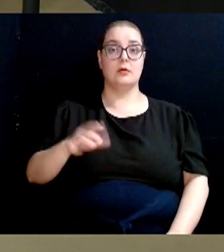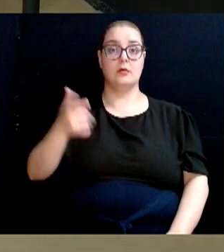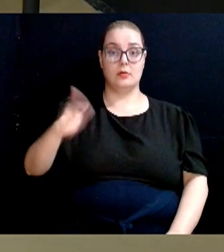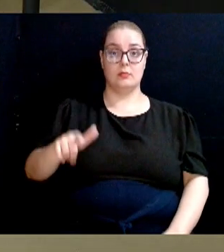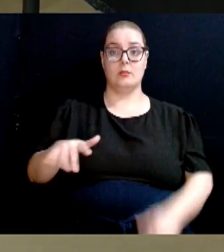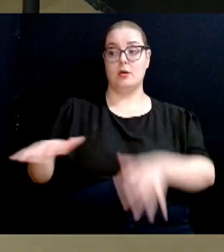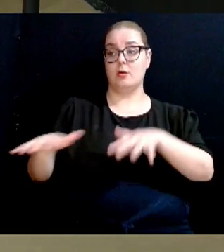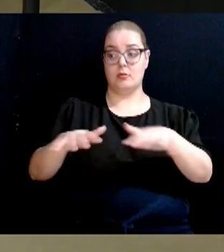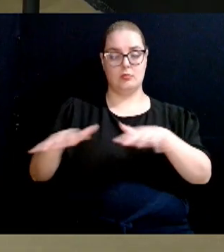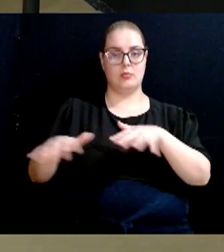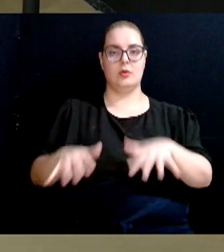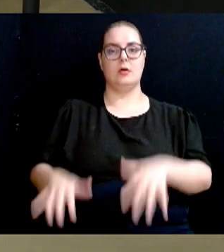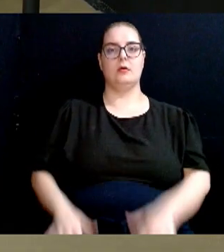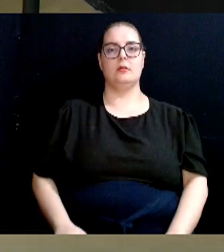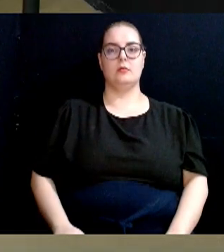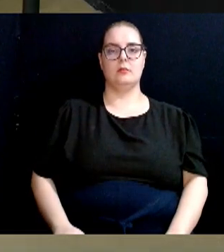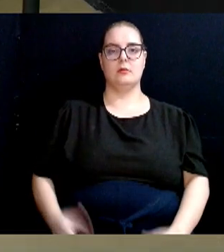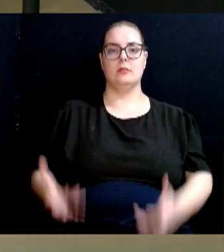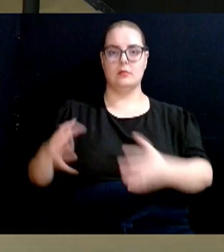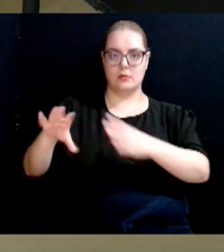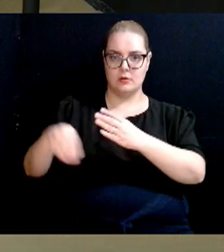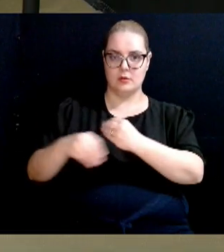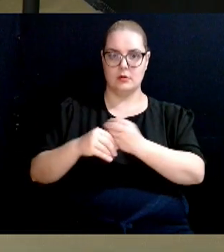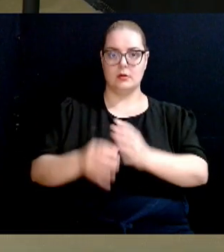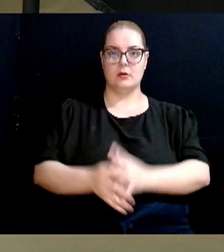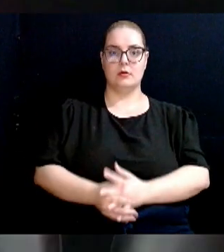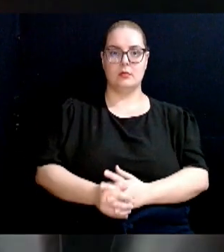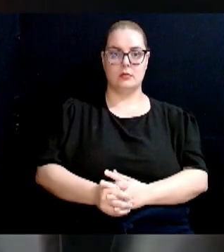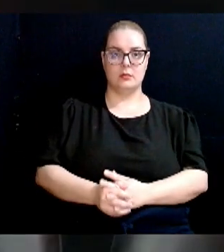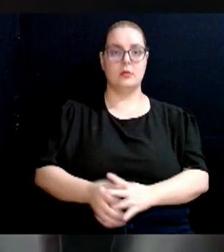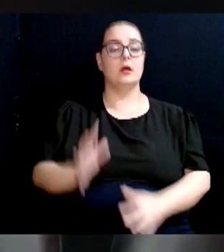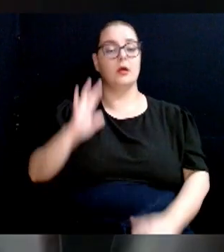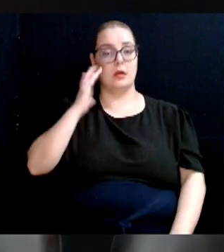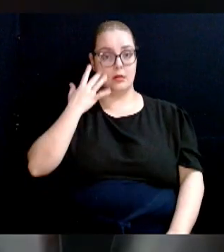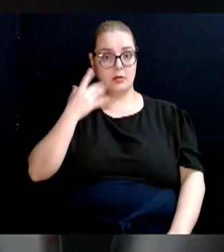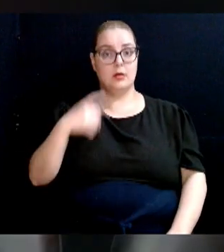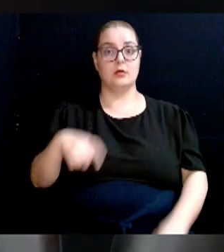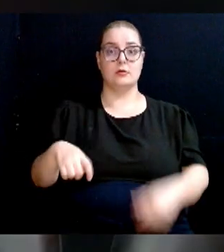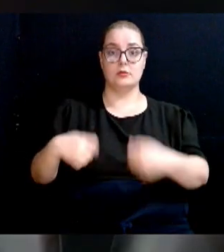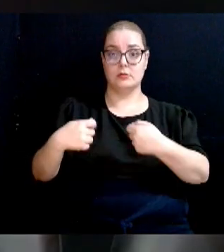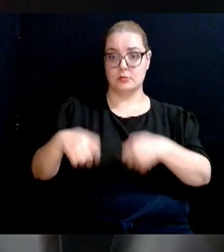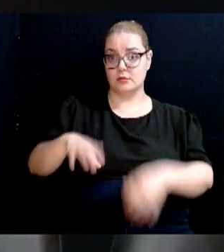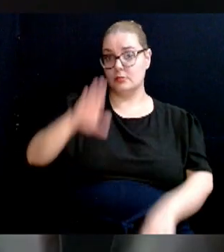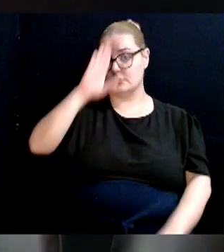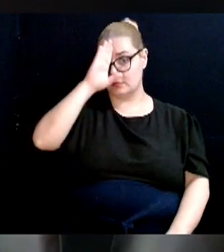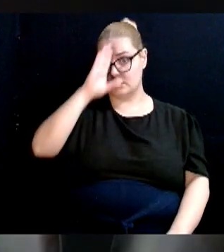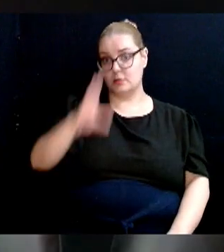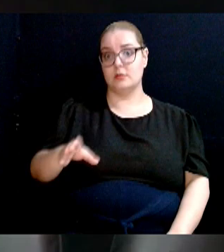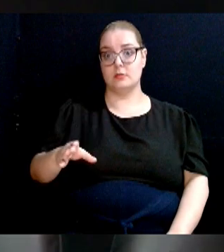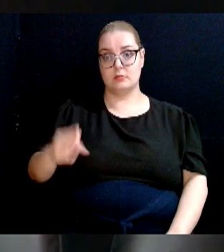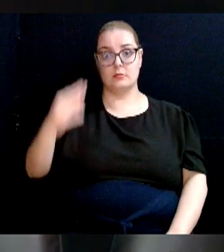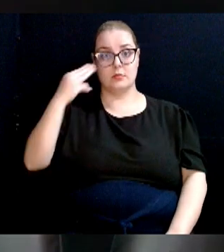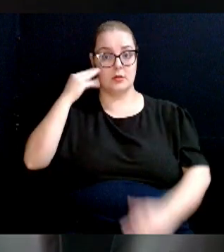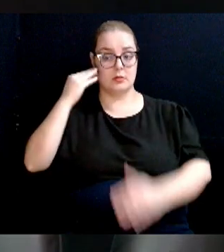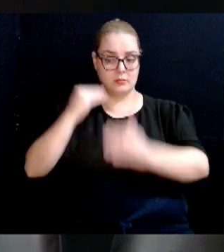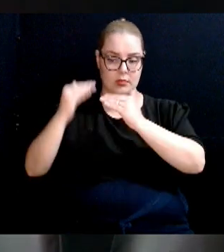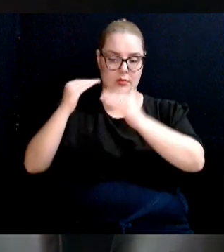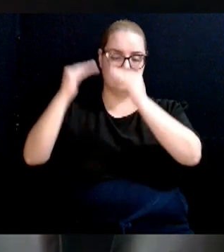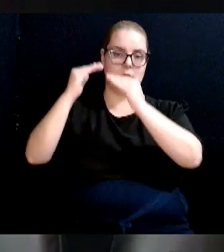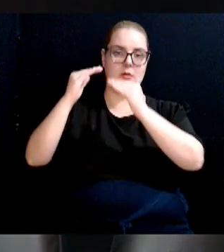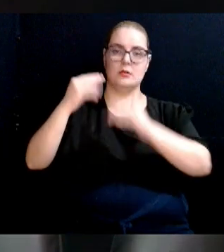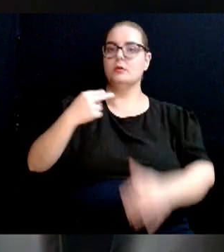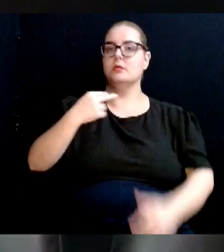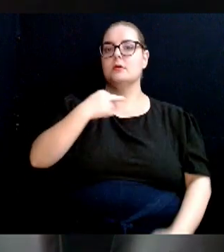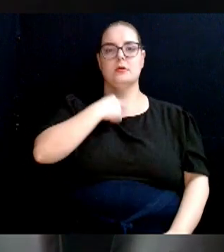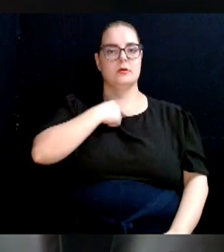movimento. Você quer completar? Eu acho que principalmente vencer, né, a mente de que não pode, de que